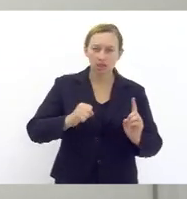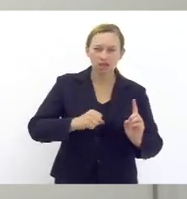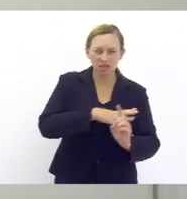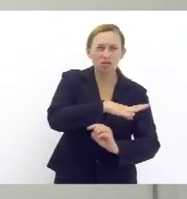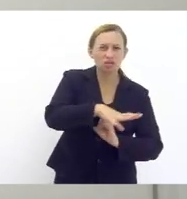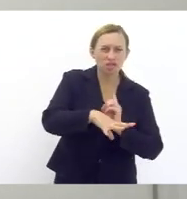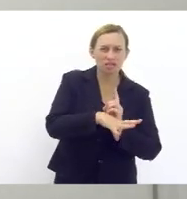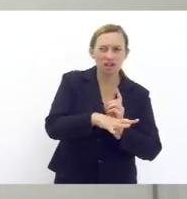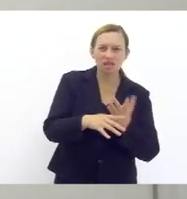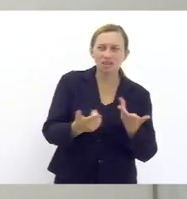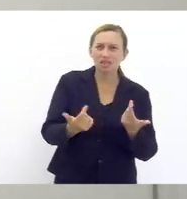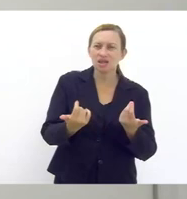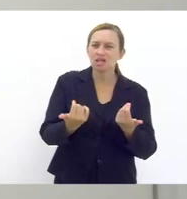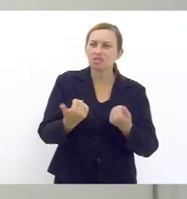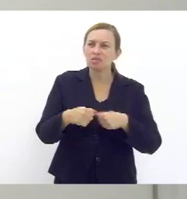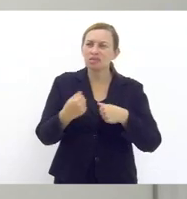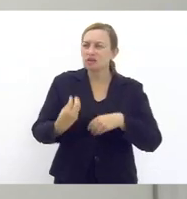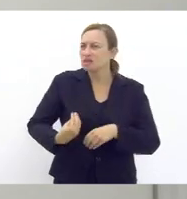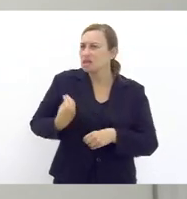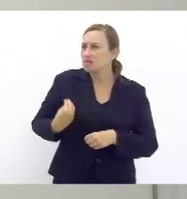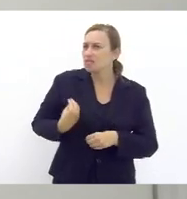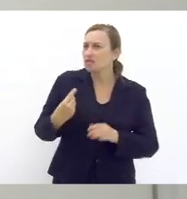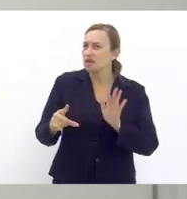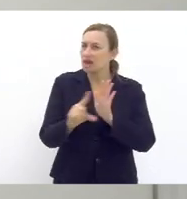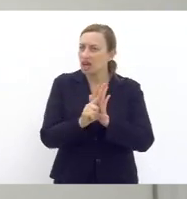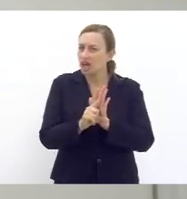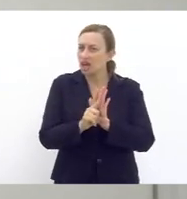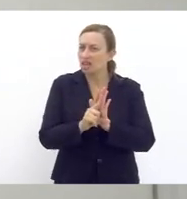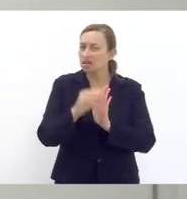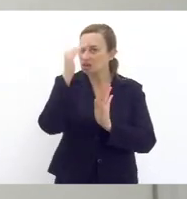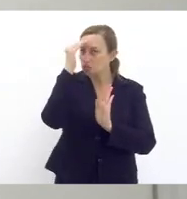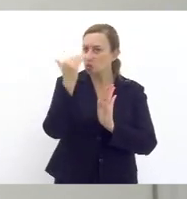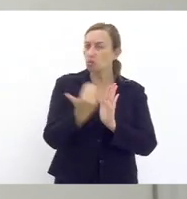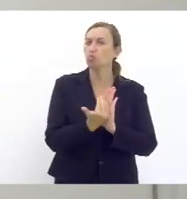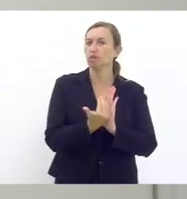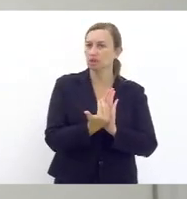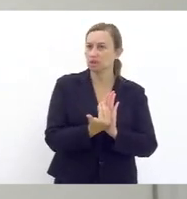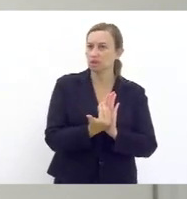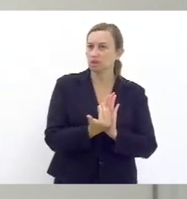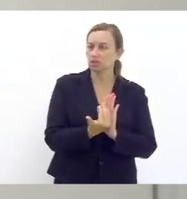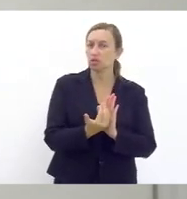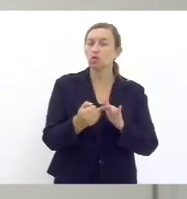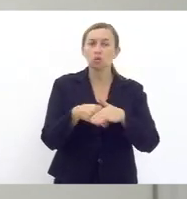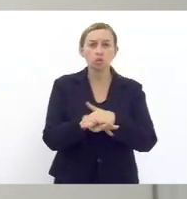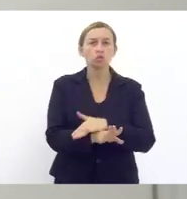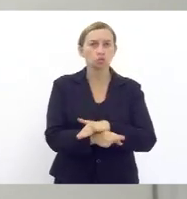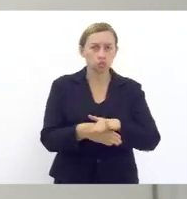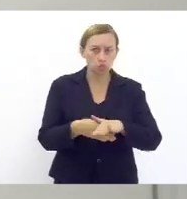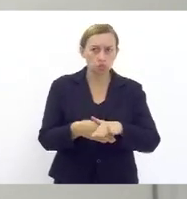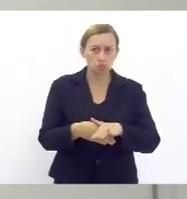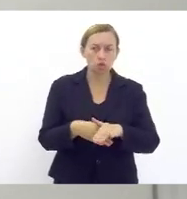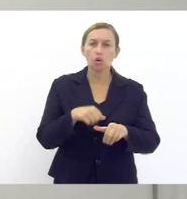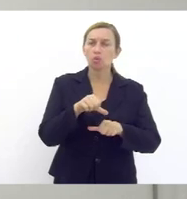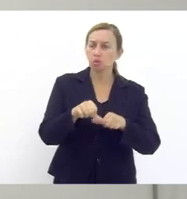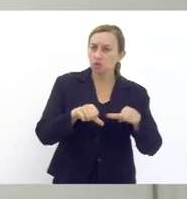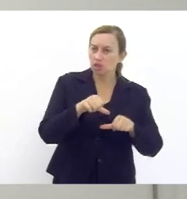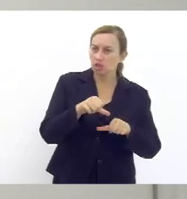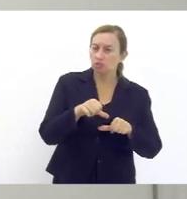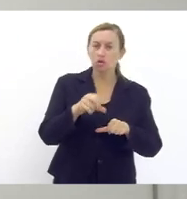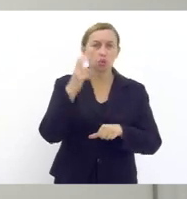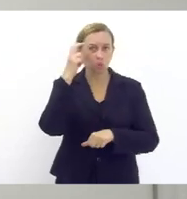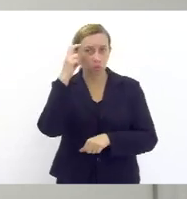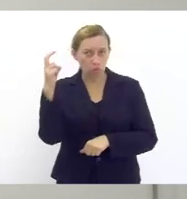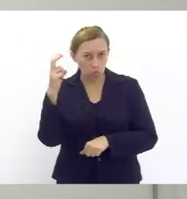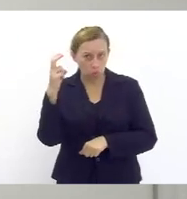ela tem que ser viva e as leis Elas têm que ser vivas ou seja costumes mudanças cultura